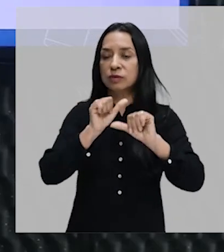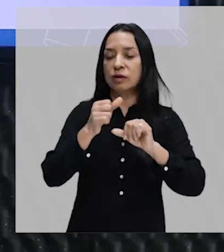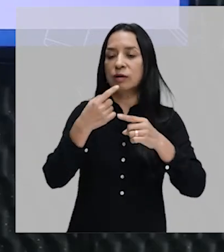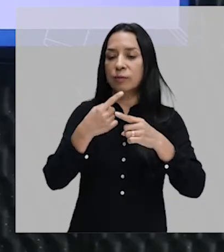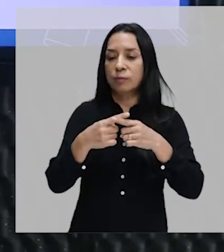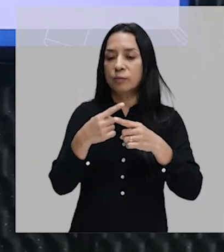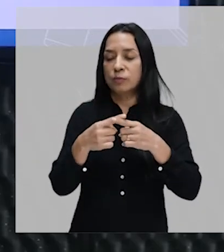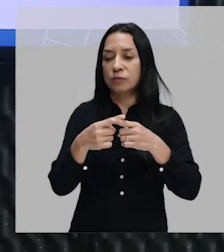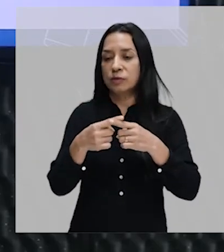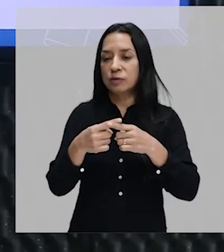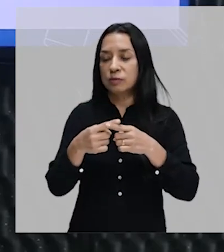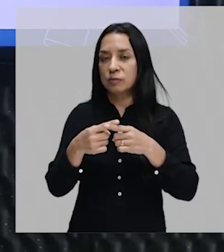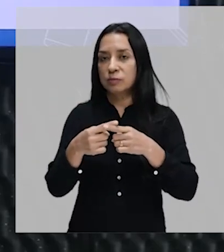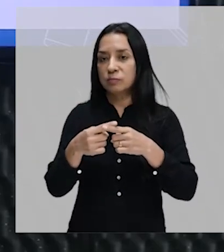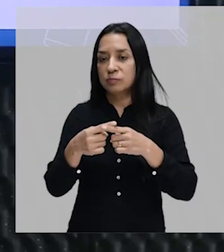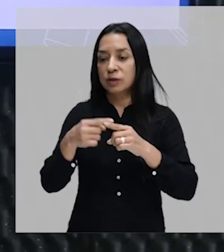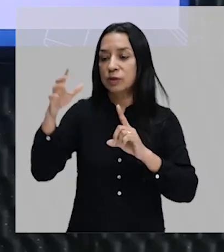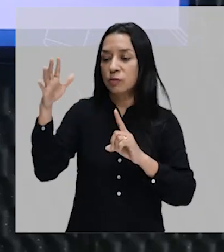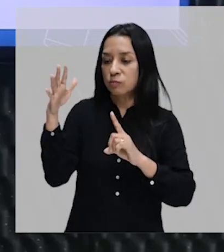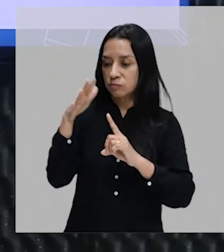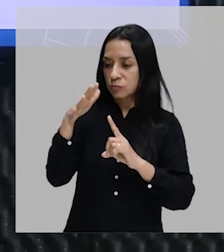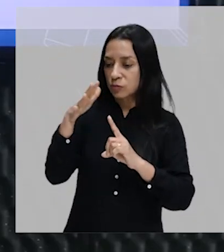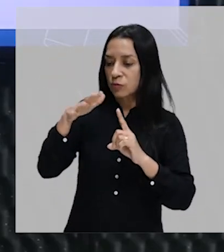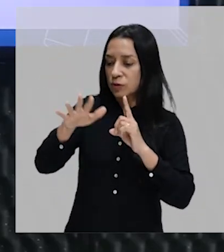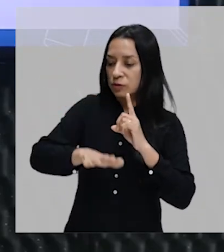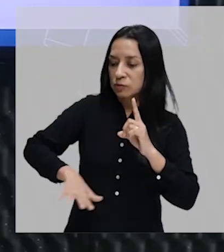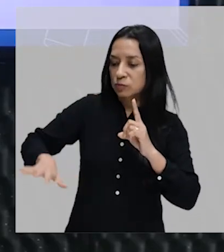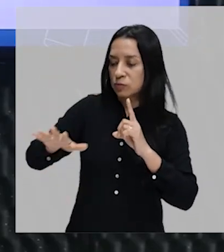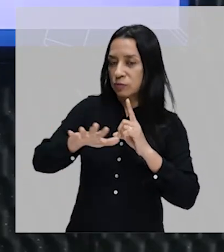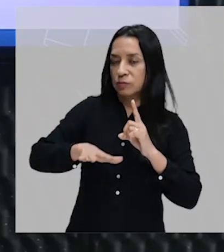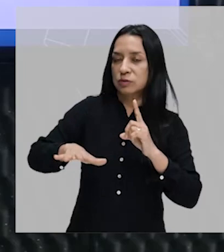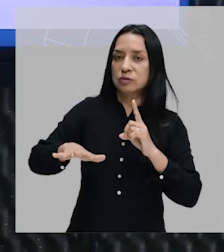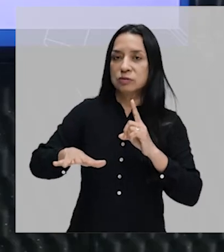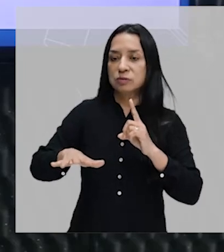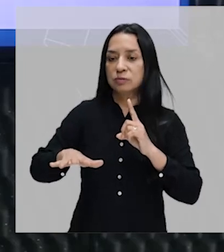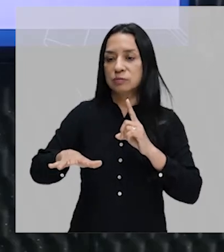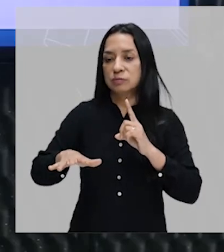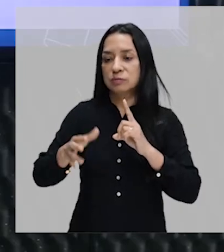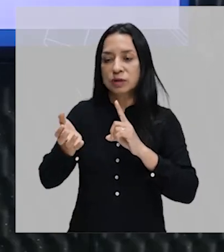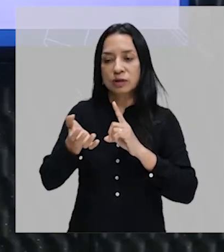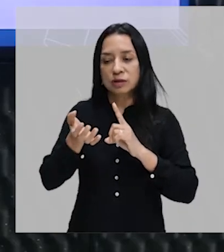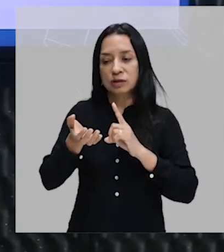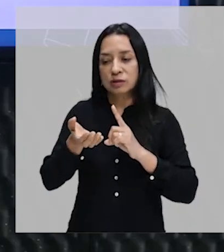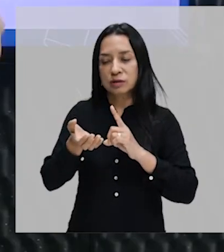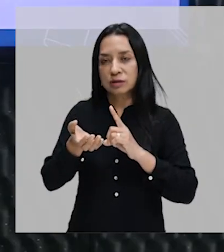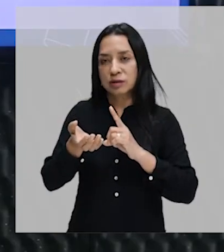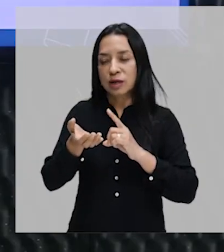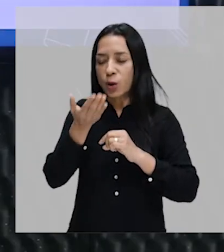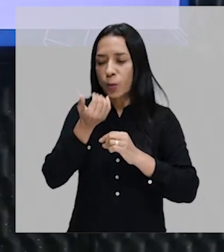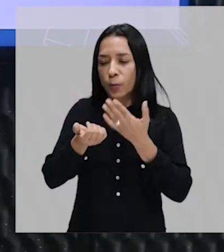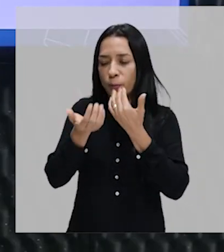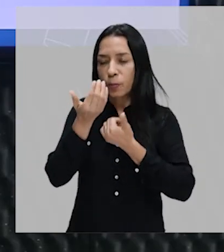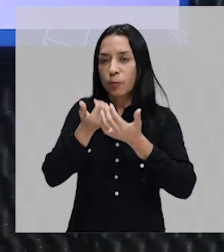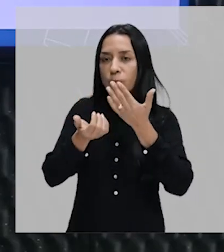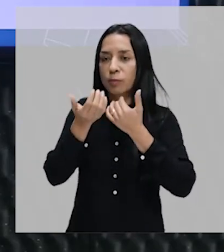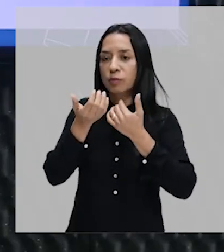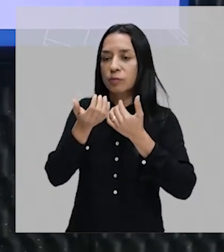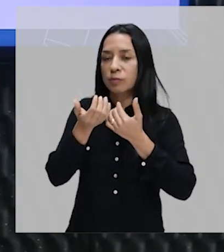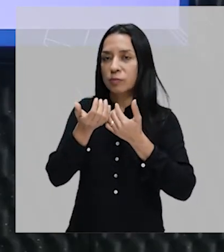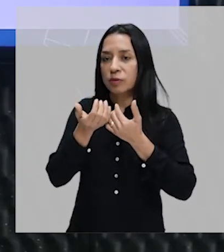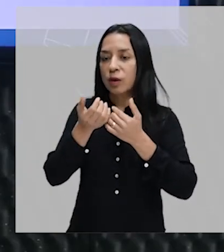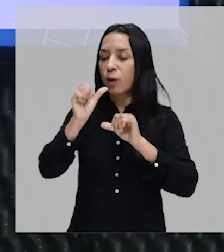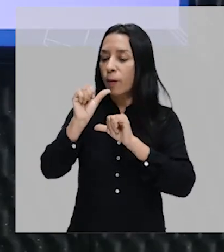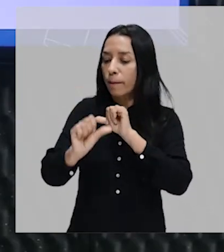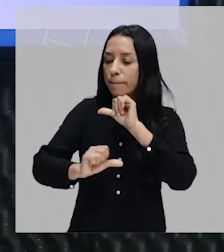o meu fator ambiental, que é a minha predisposição a querer ficar comendo constantemente, vai mudar a